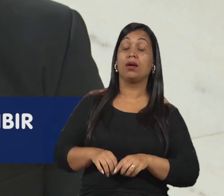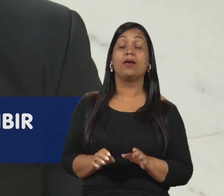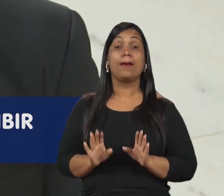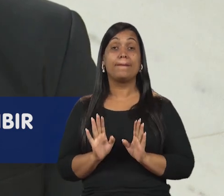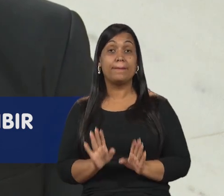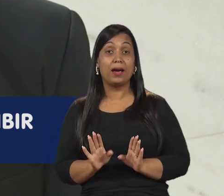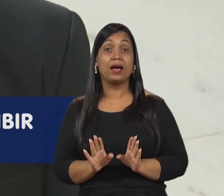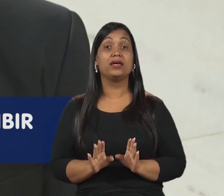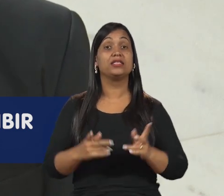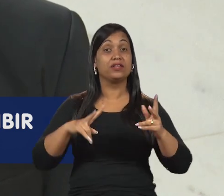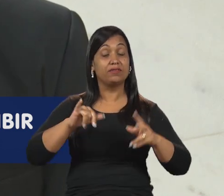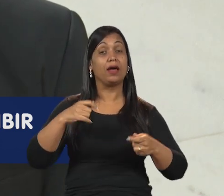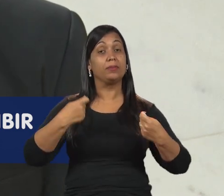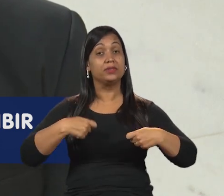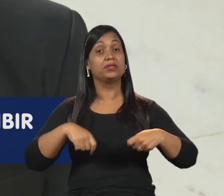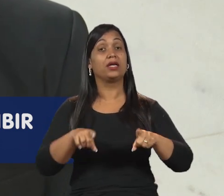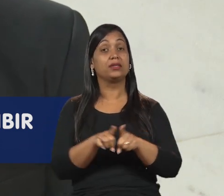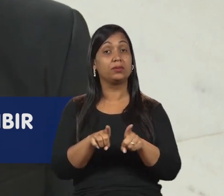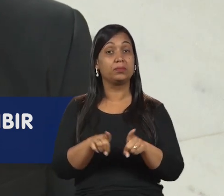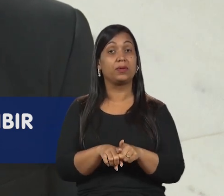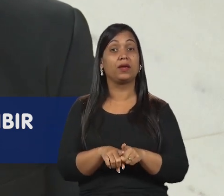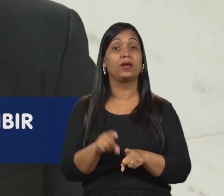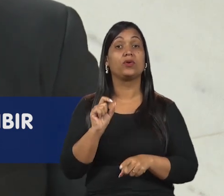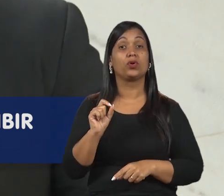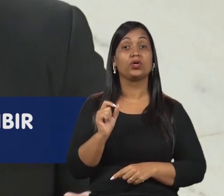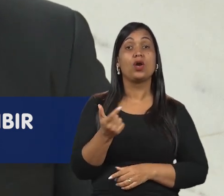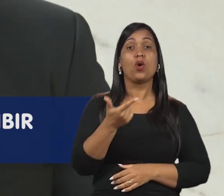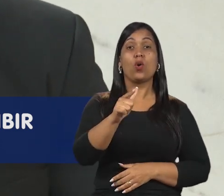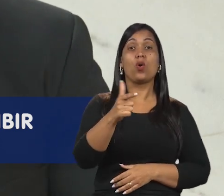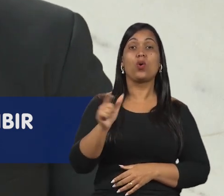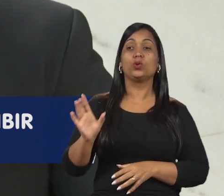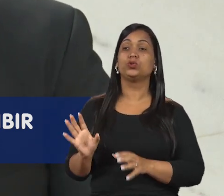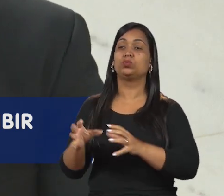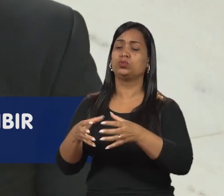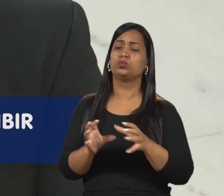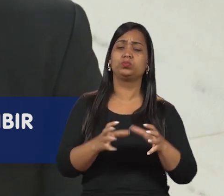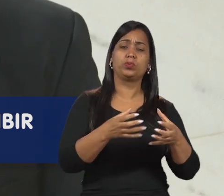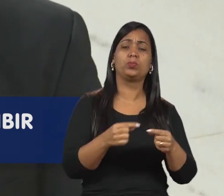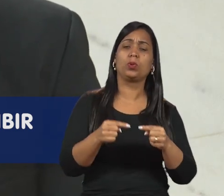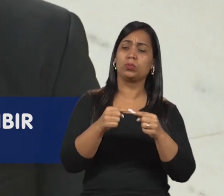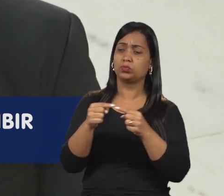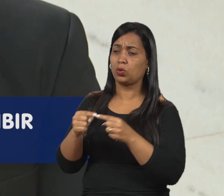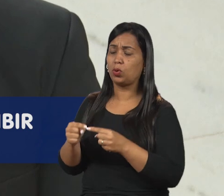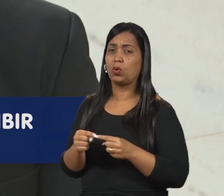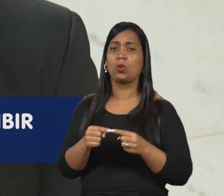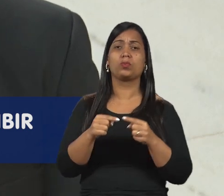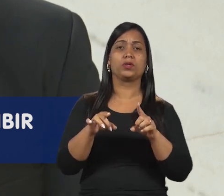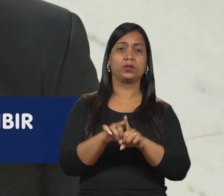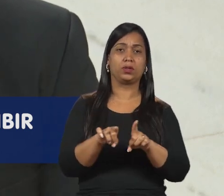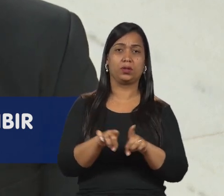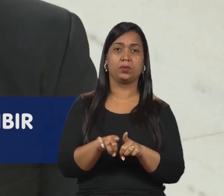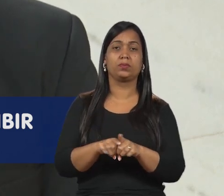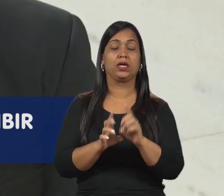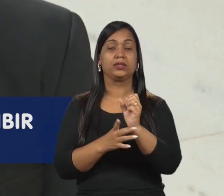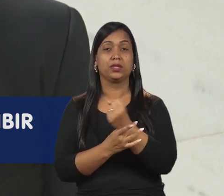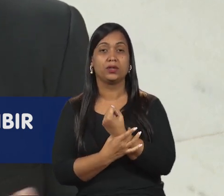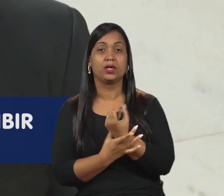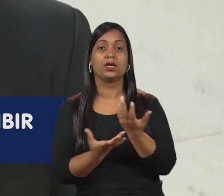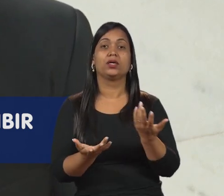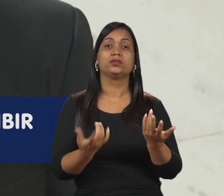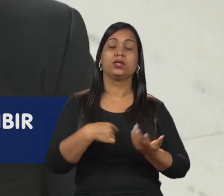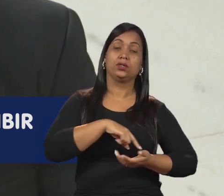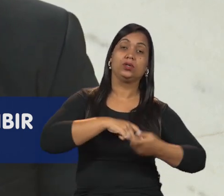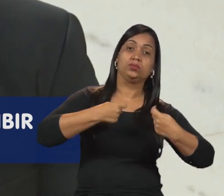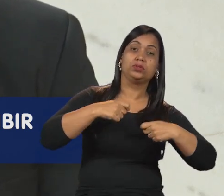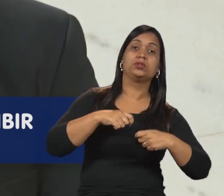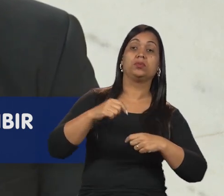mas a gente vai precisar também com que outros setores funcionem dentro disso, né? Segurança pública, a gente precisa